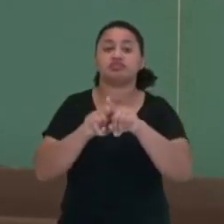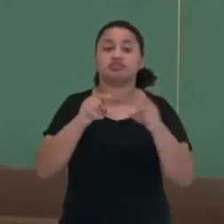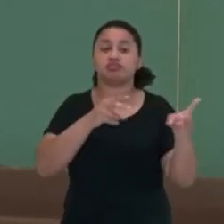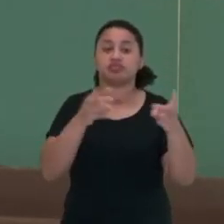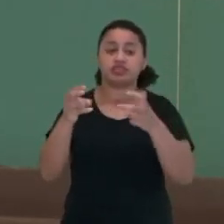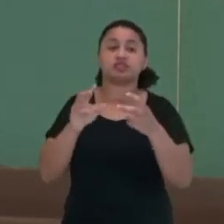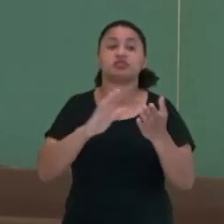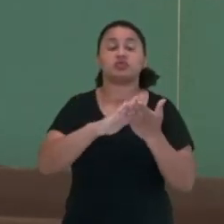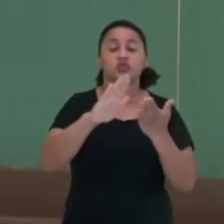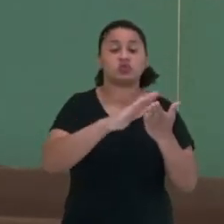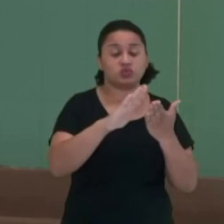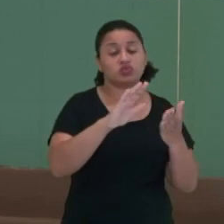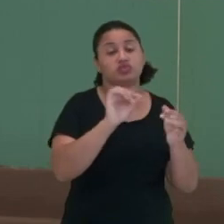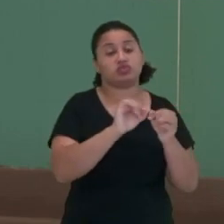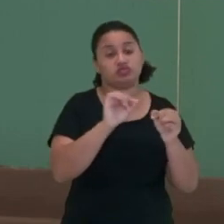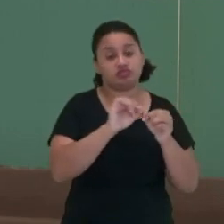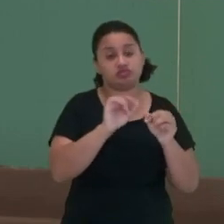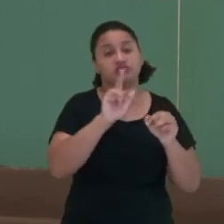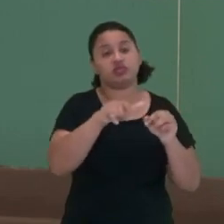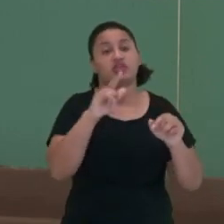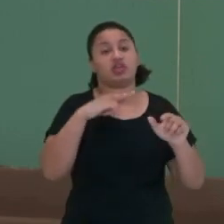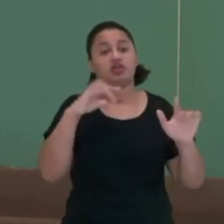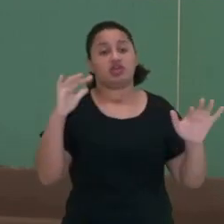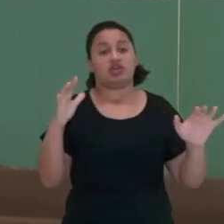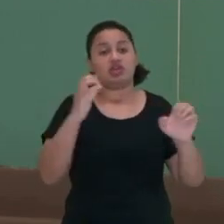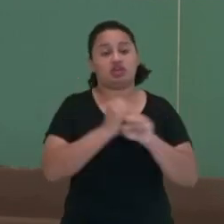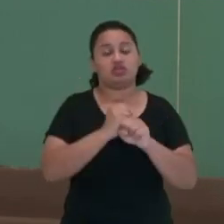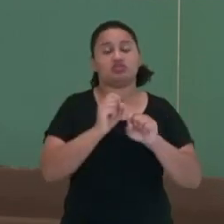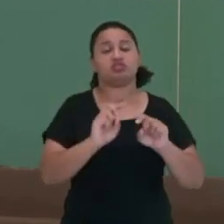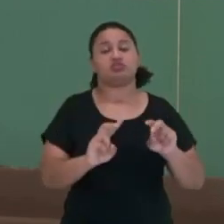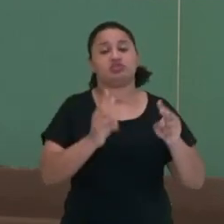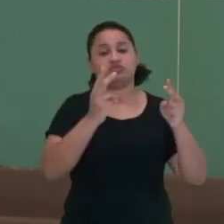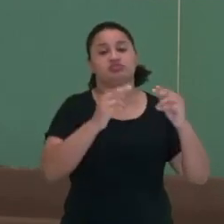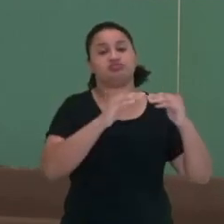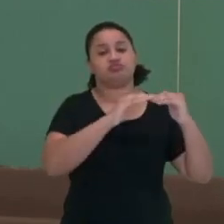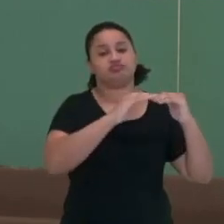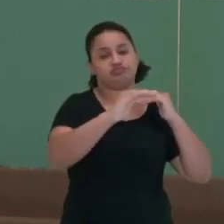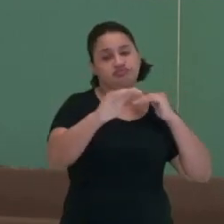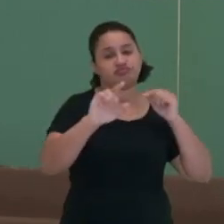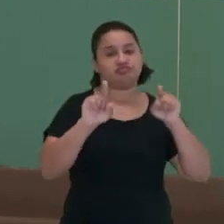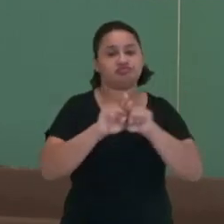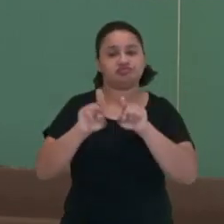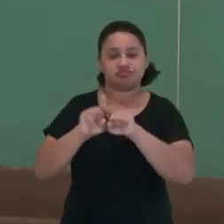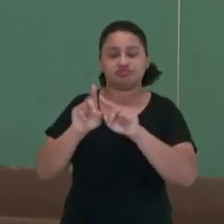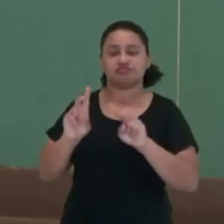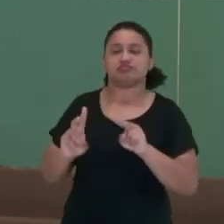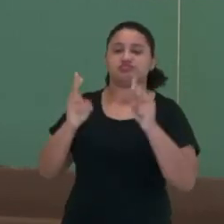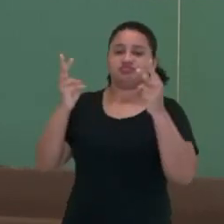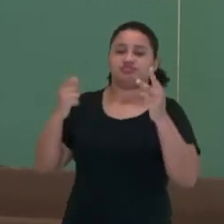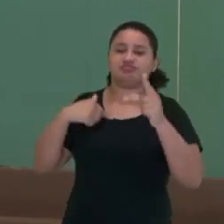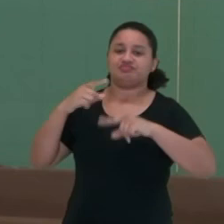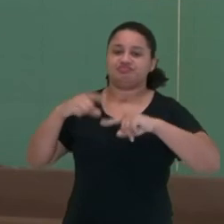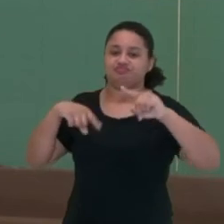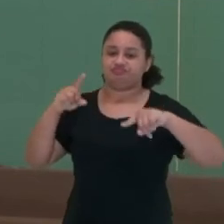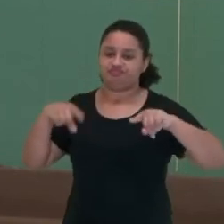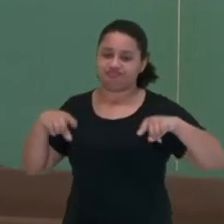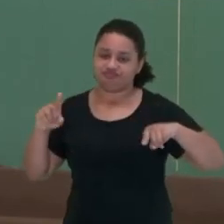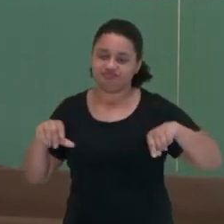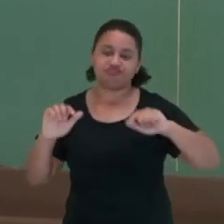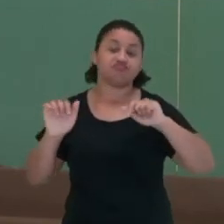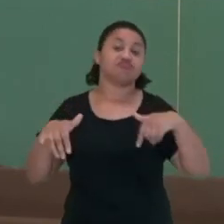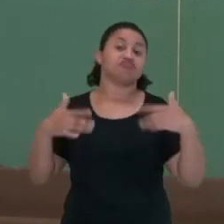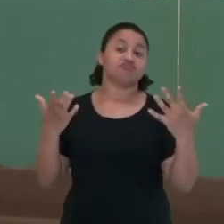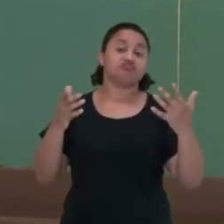de produção, que é exatamente a soma das despesas fixas e das despesas variáveis.